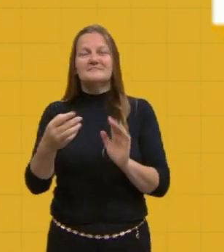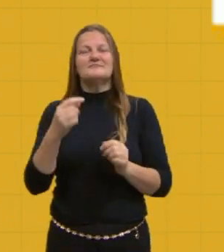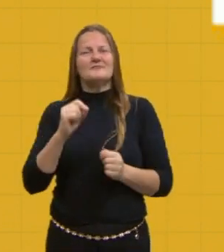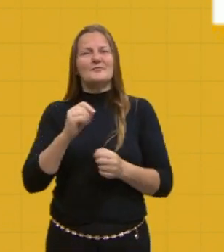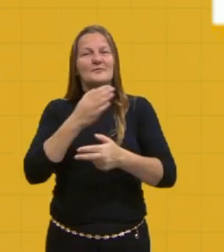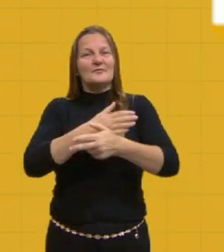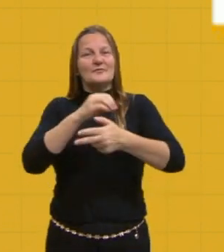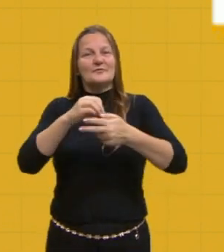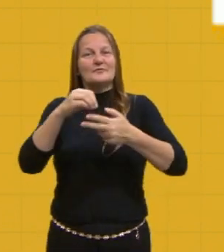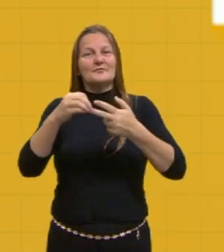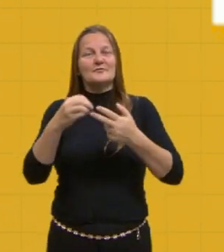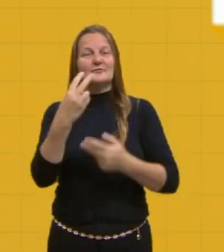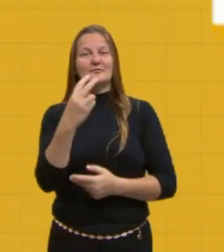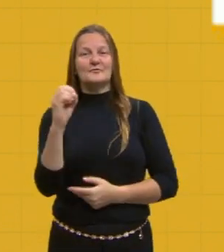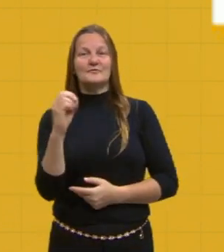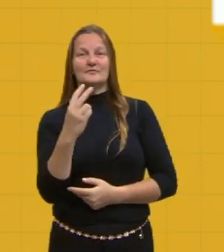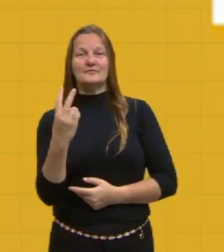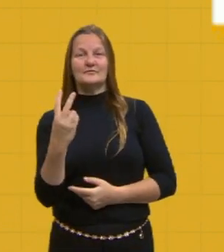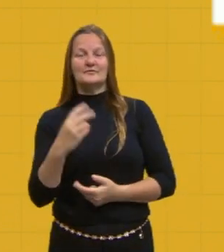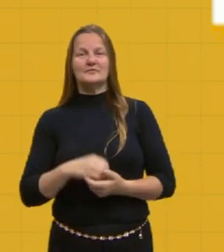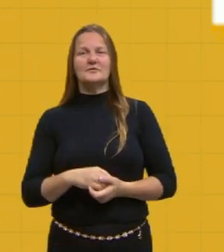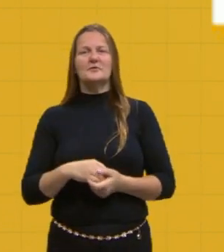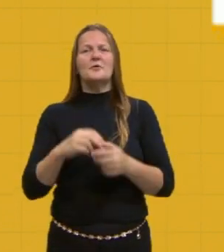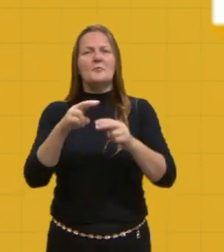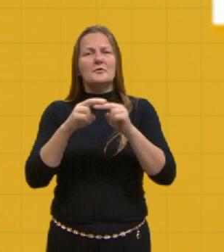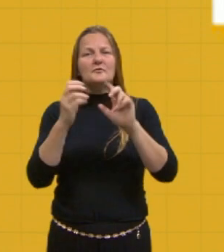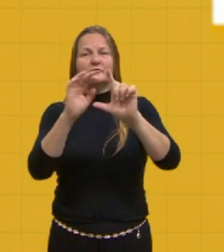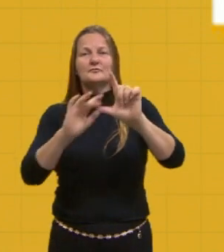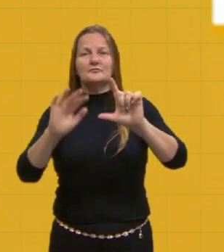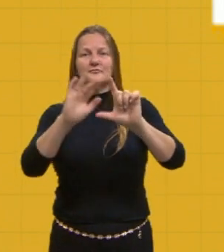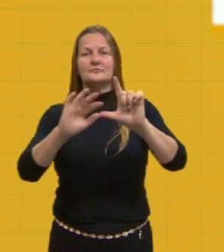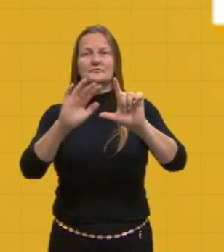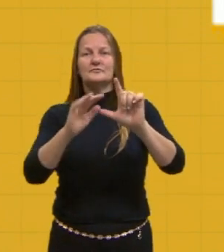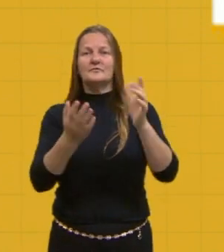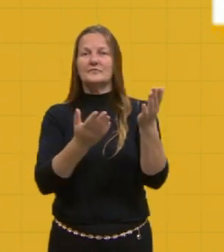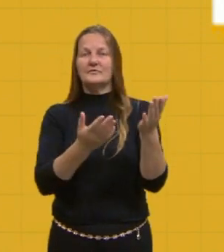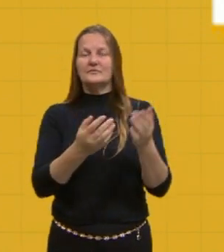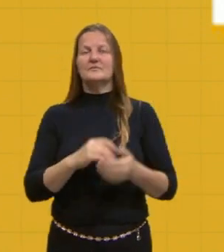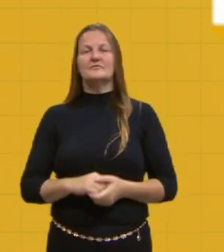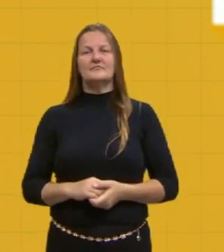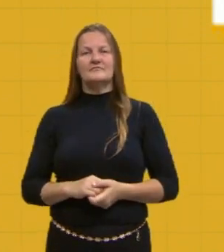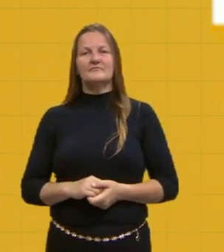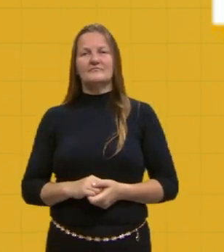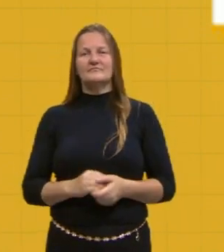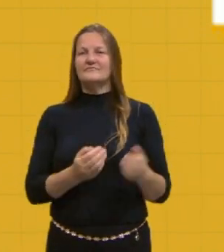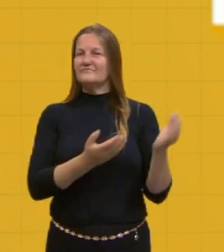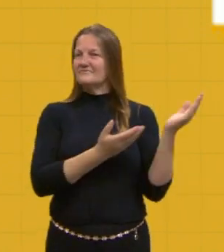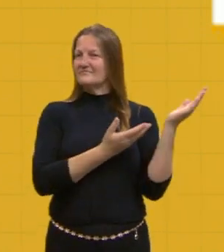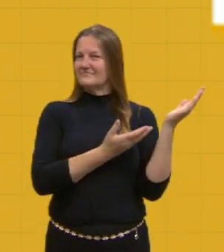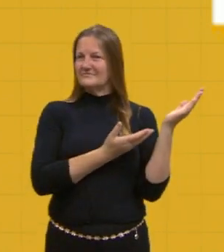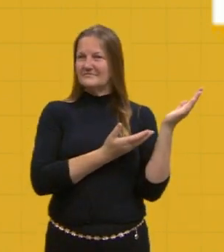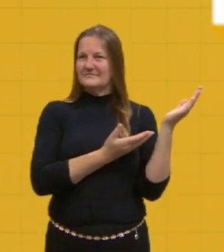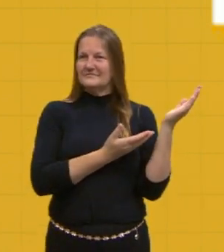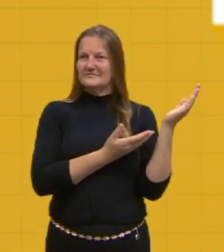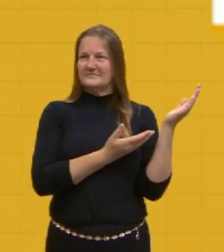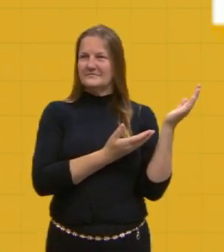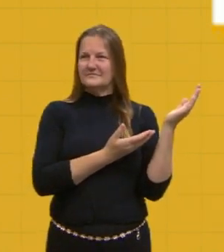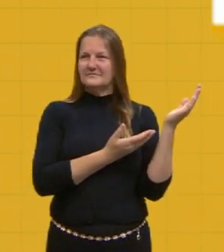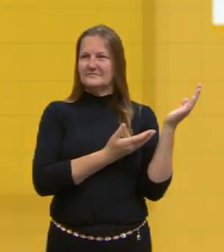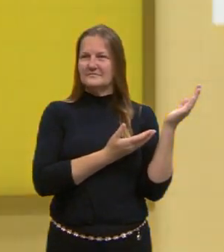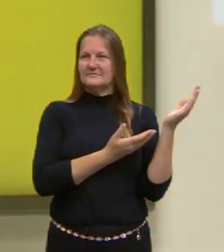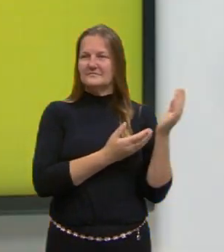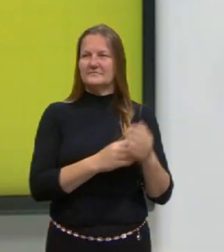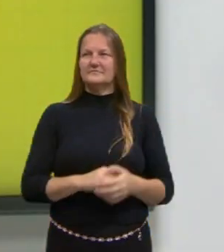de 2022. Para isso, então, acesse esse QR Code no link que está aparecendo na tela para vocês.